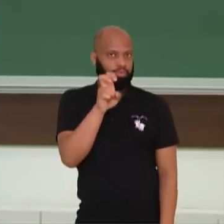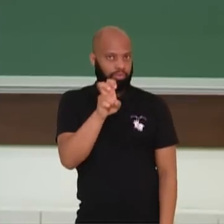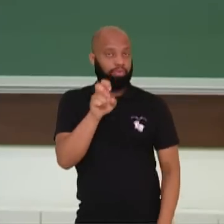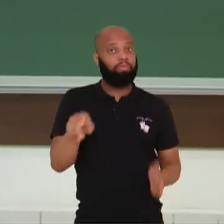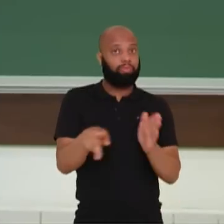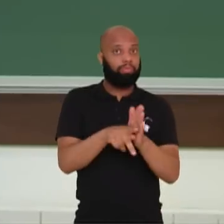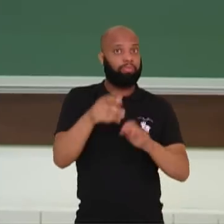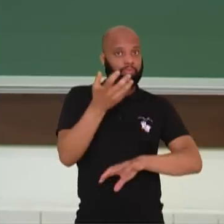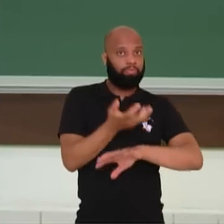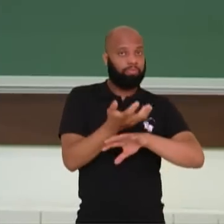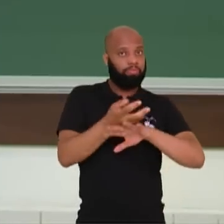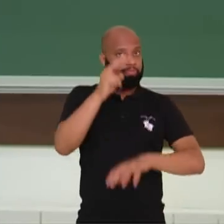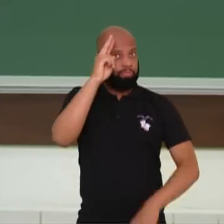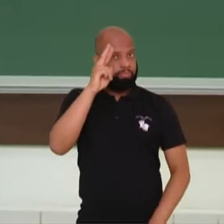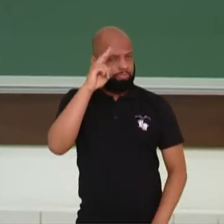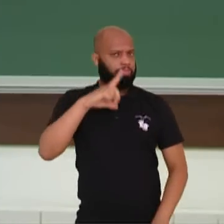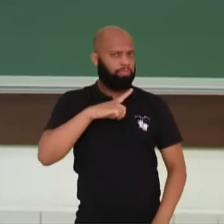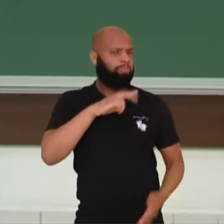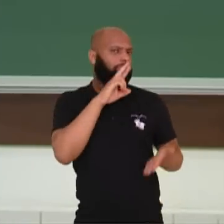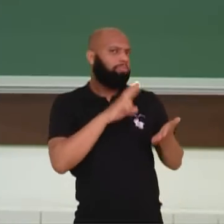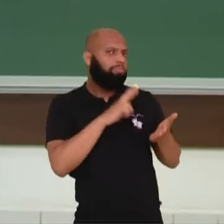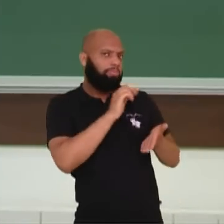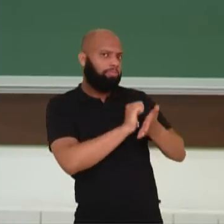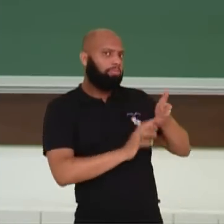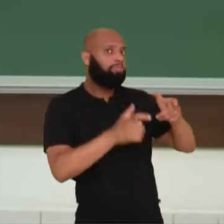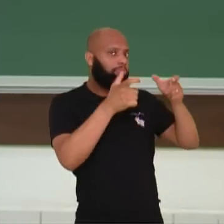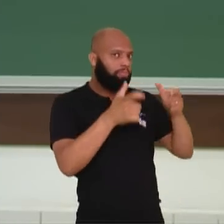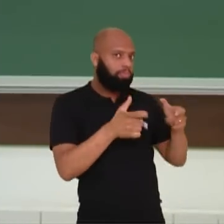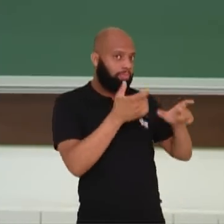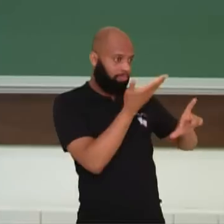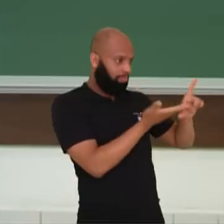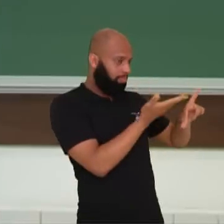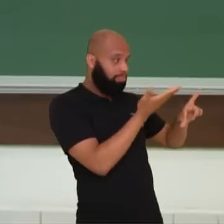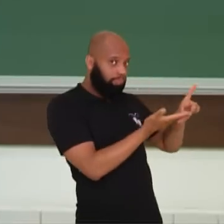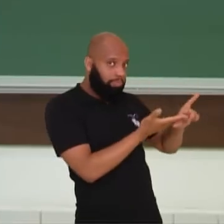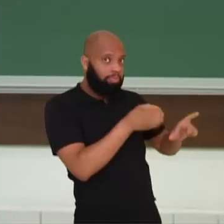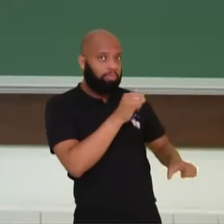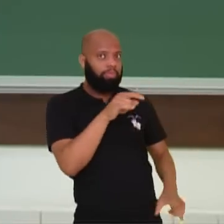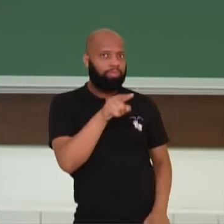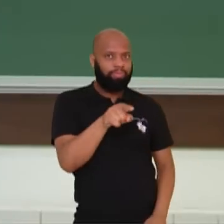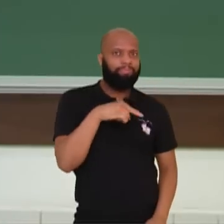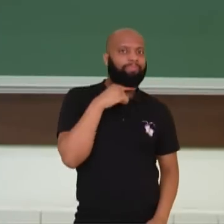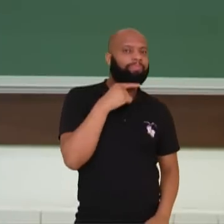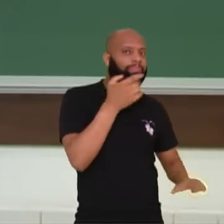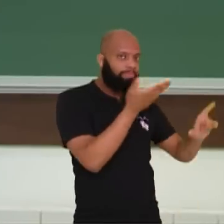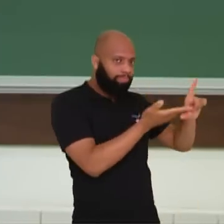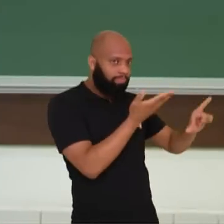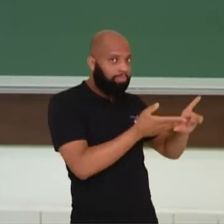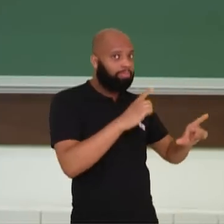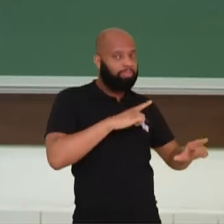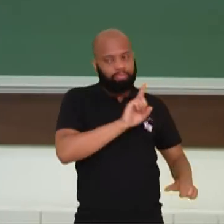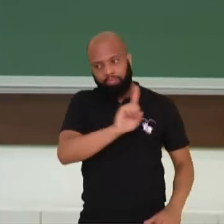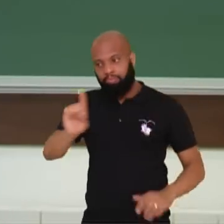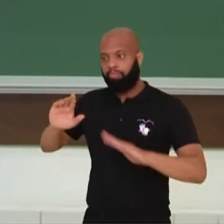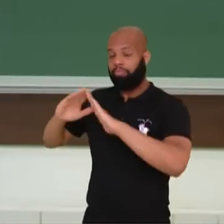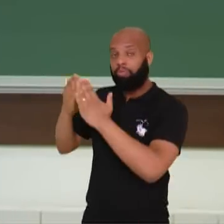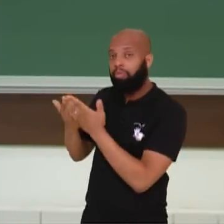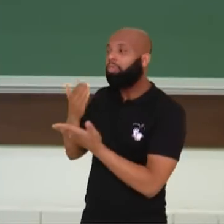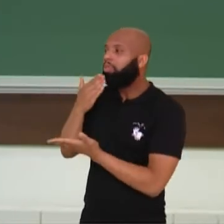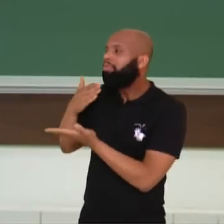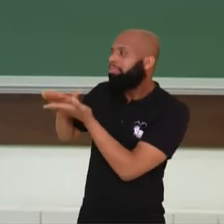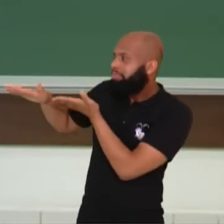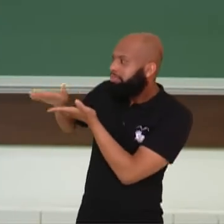de fazer a atividade, postar no Classroom. E se você está assistindo pela TV, de levar na escola as suas atividades. Com o nome, número, a